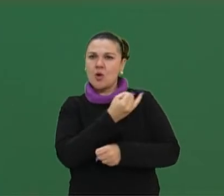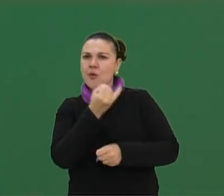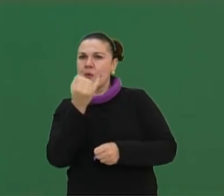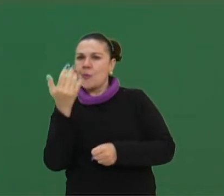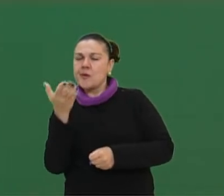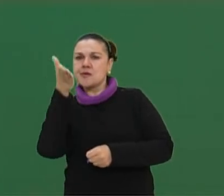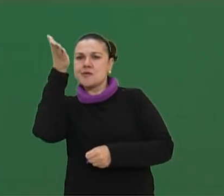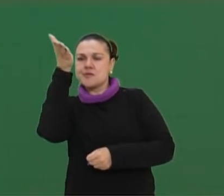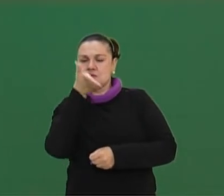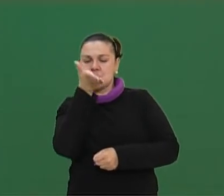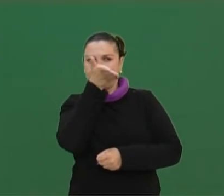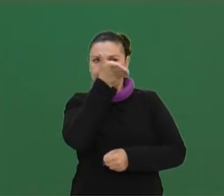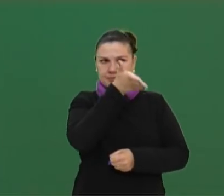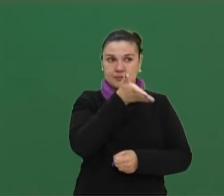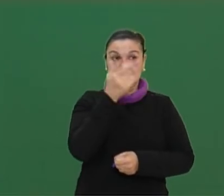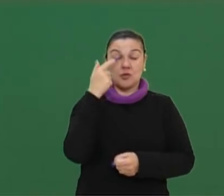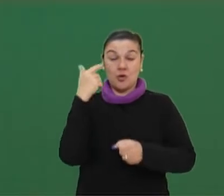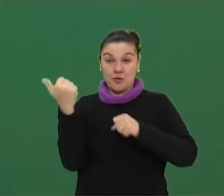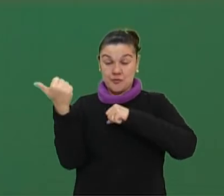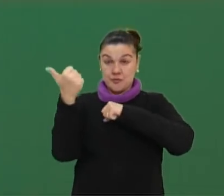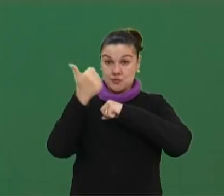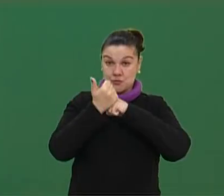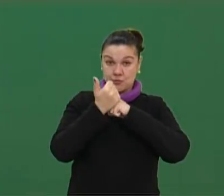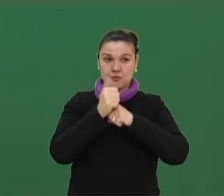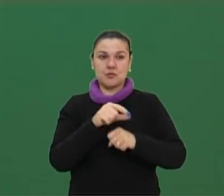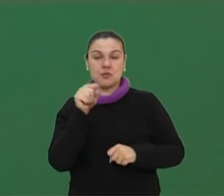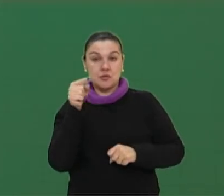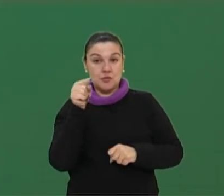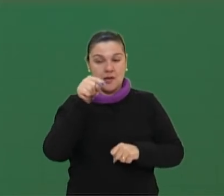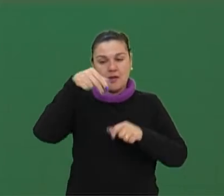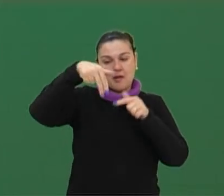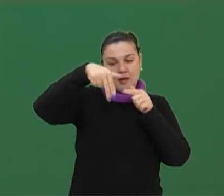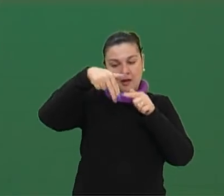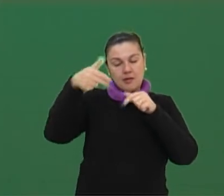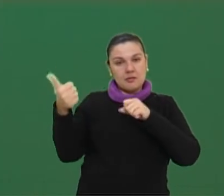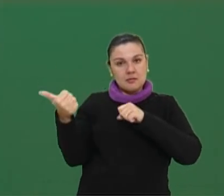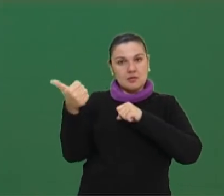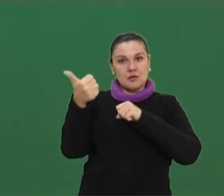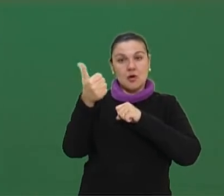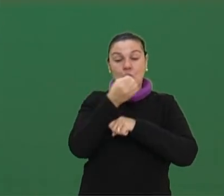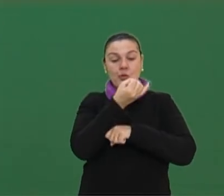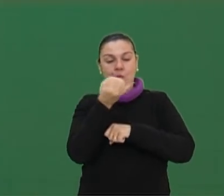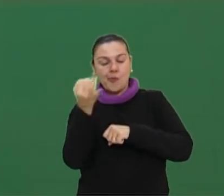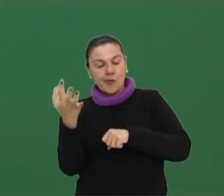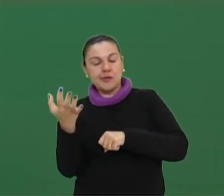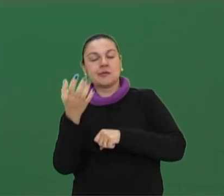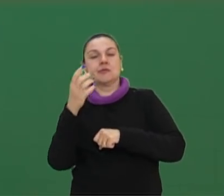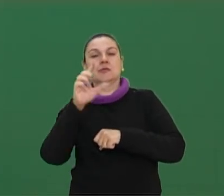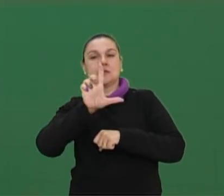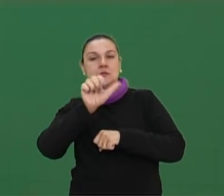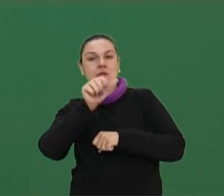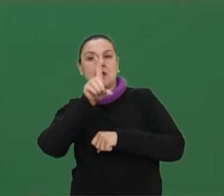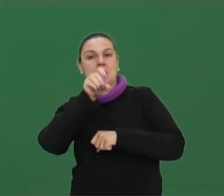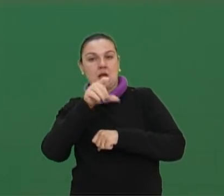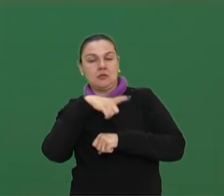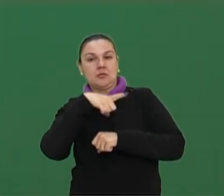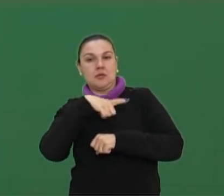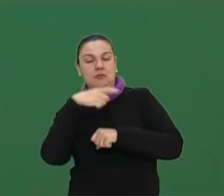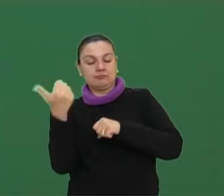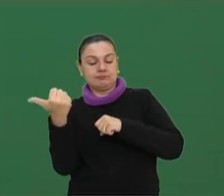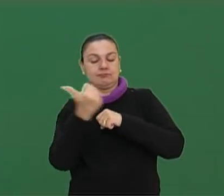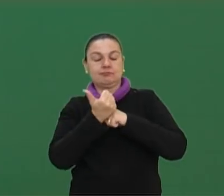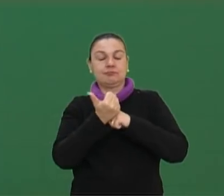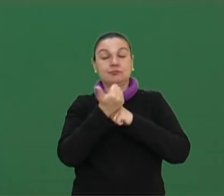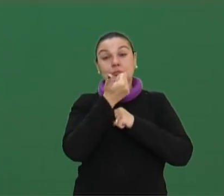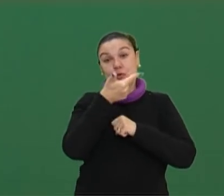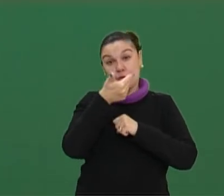de diagonais. Então eu vou substituir no lugar do n, que é a minha quantidade, né, quantidade de lados, por